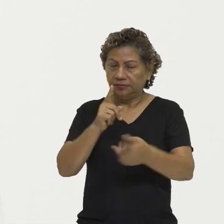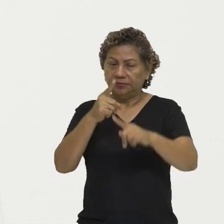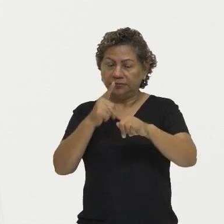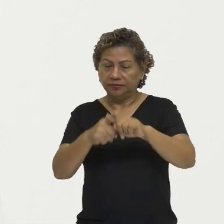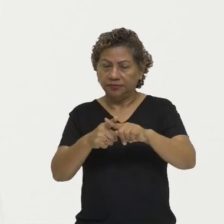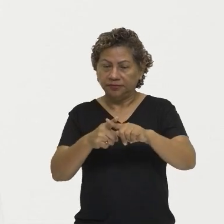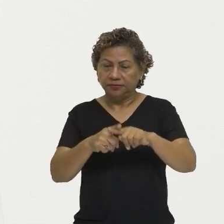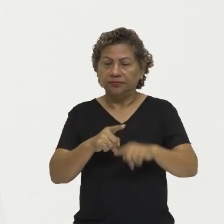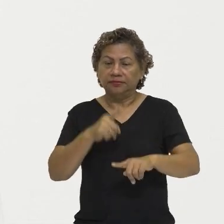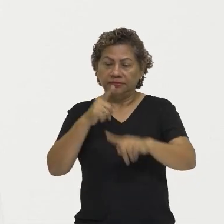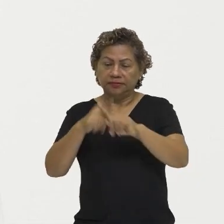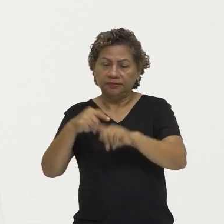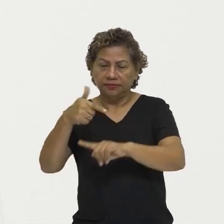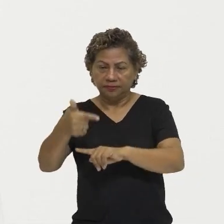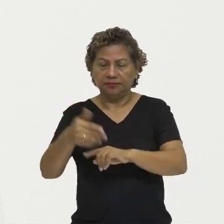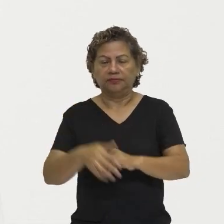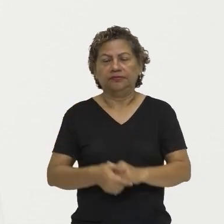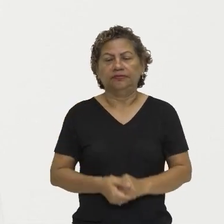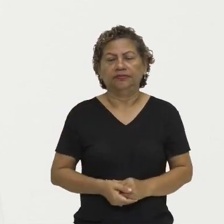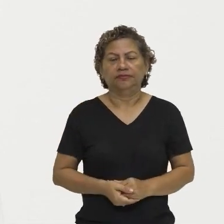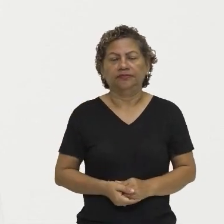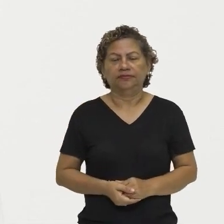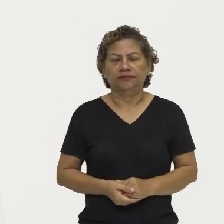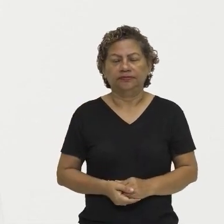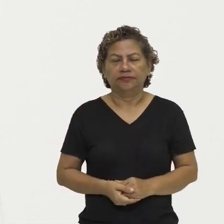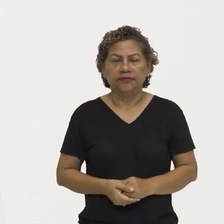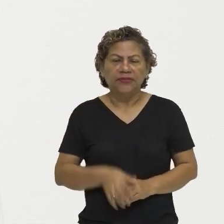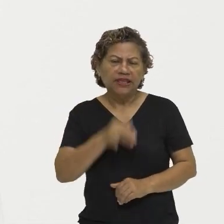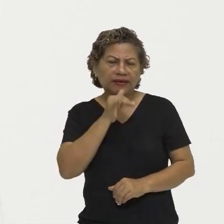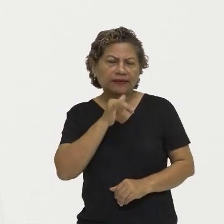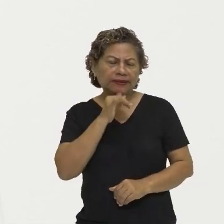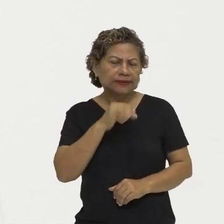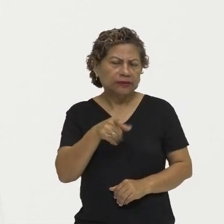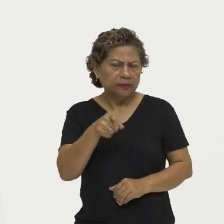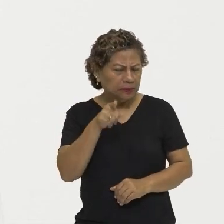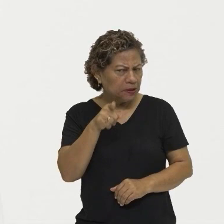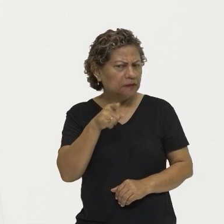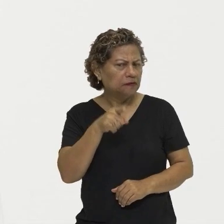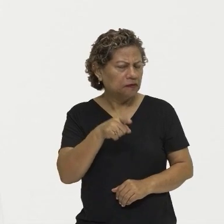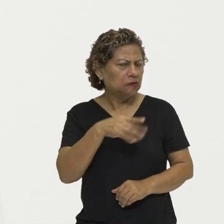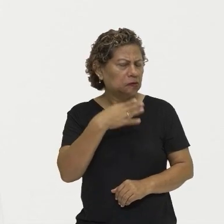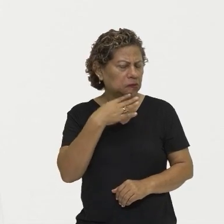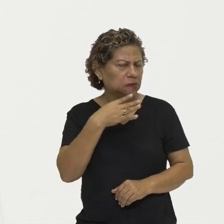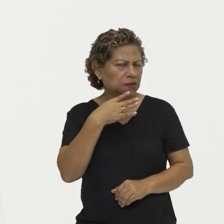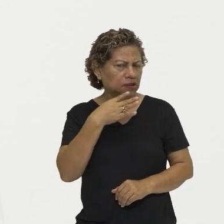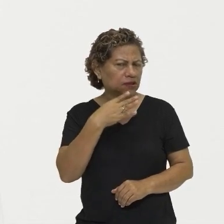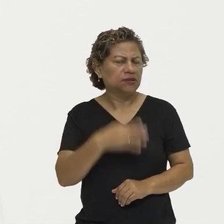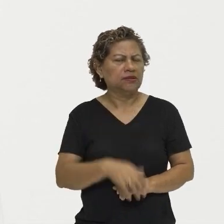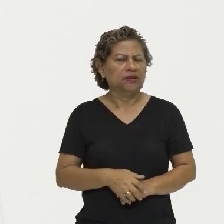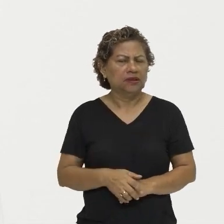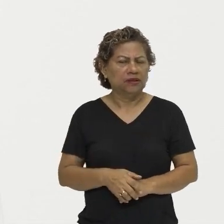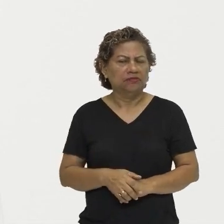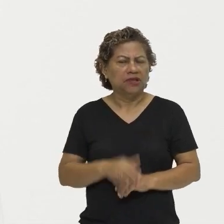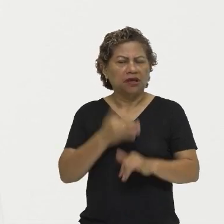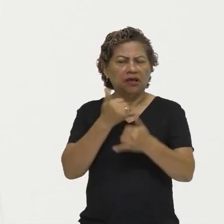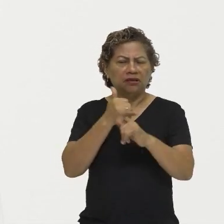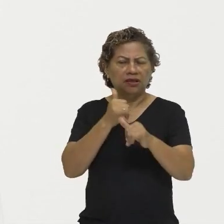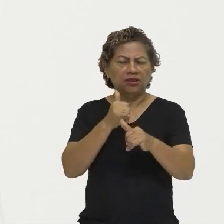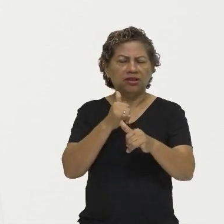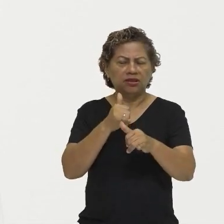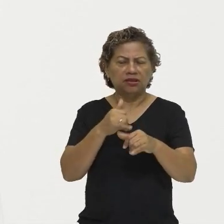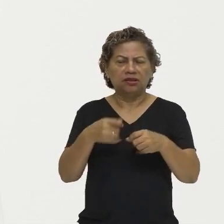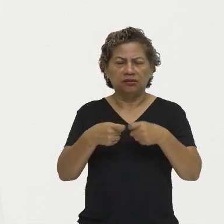Tá certo? Então essa é a energia potencial elástica. Um exemplo interessante da nossa energia potencial elástica